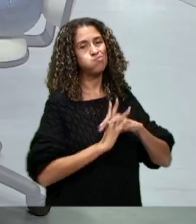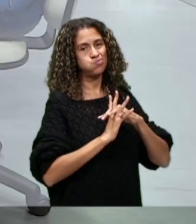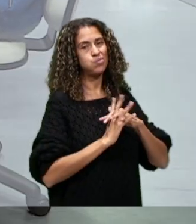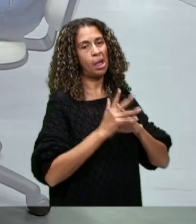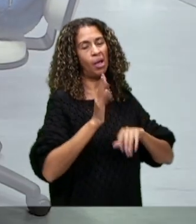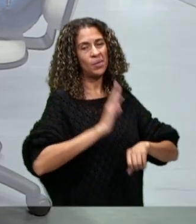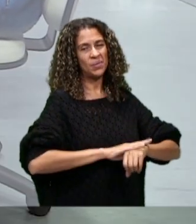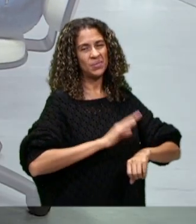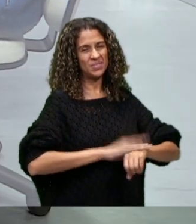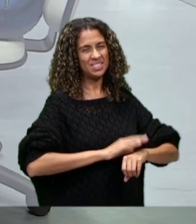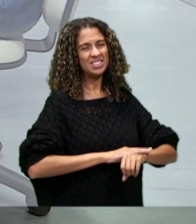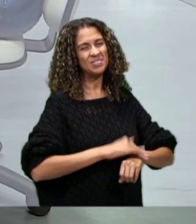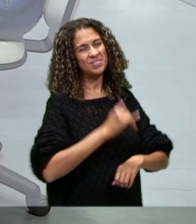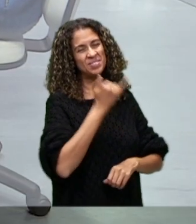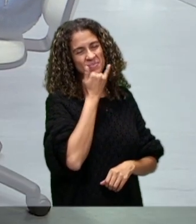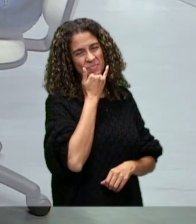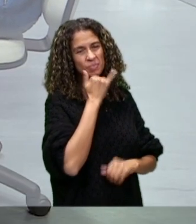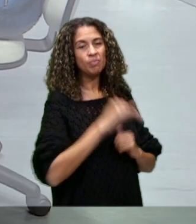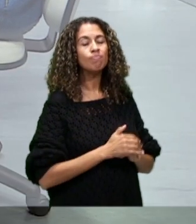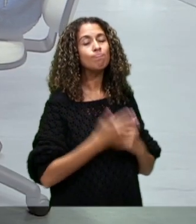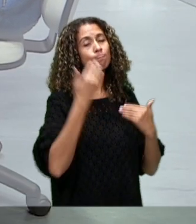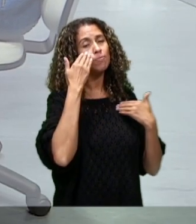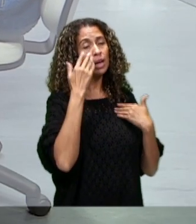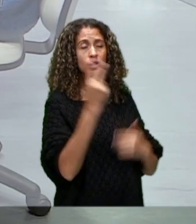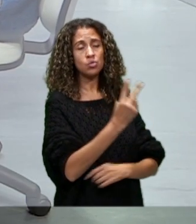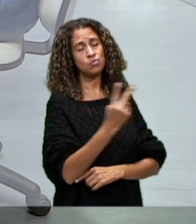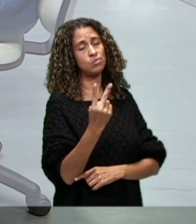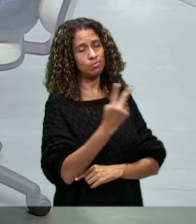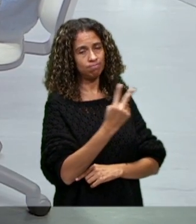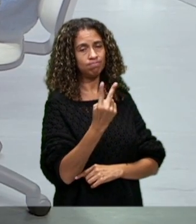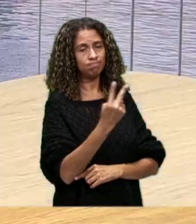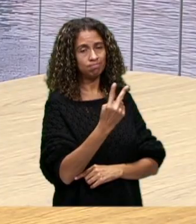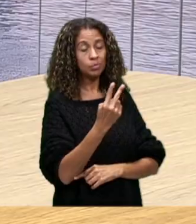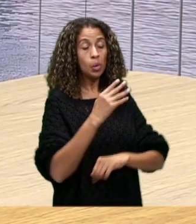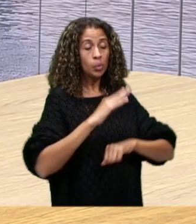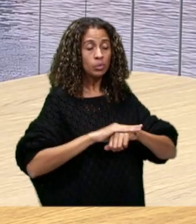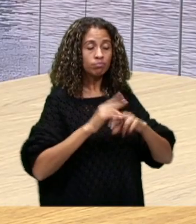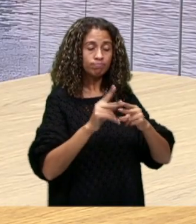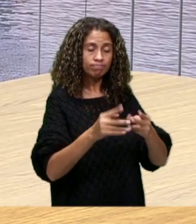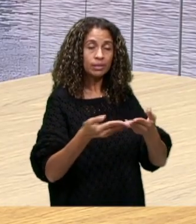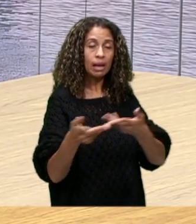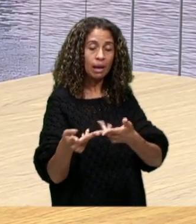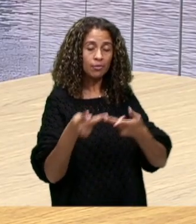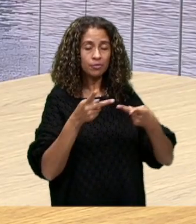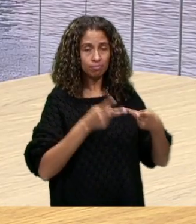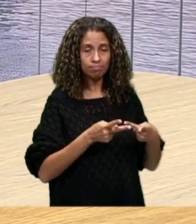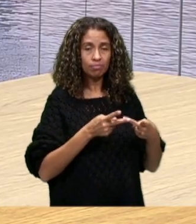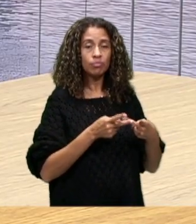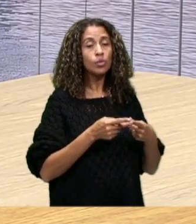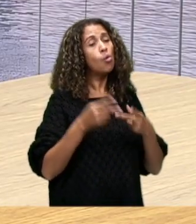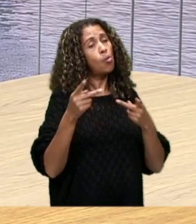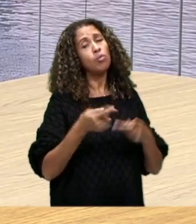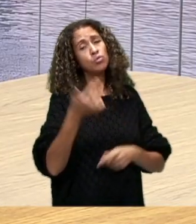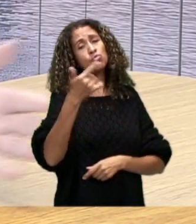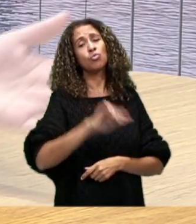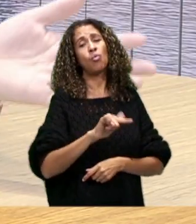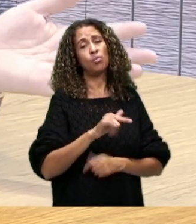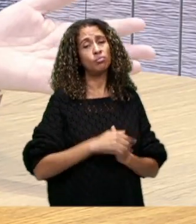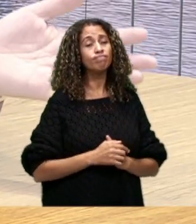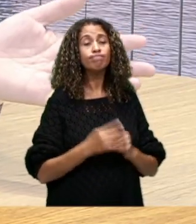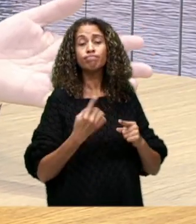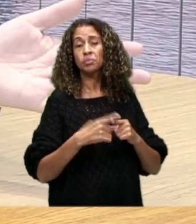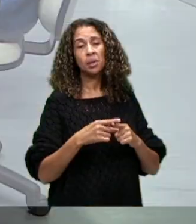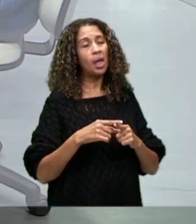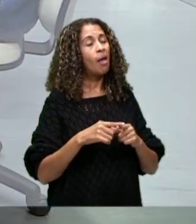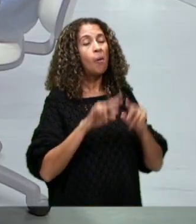tempo. Eu quero agradecer a ambos por tirar esse tempo para vir aqui conversar com a gente e convidá-los para voltar, porque Sim.